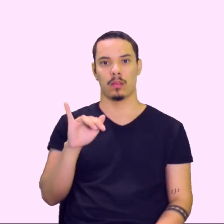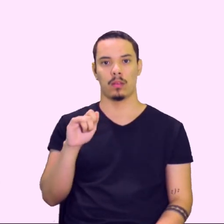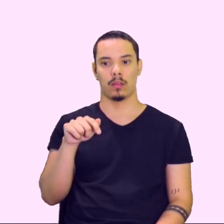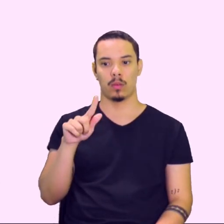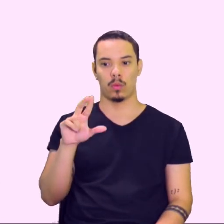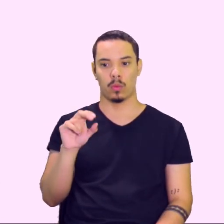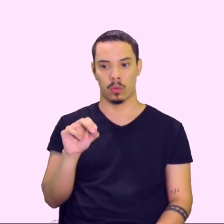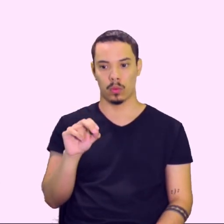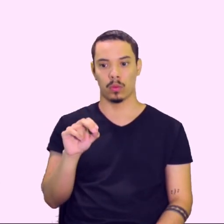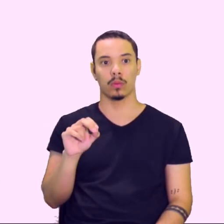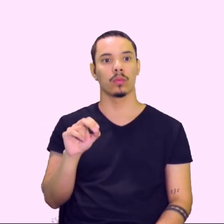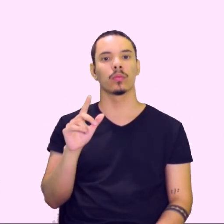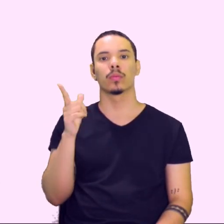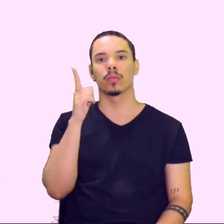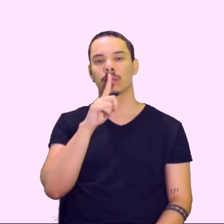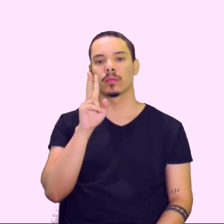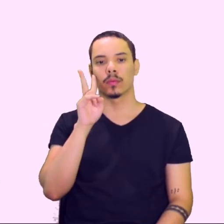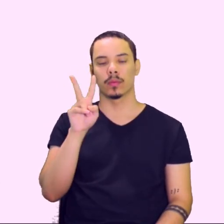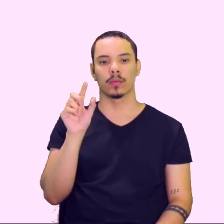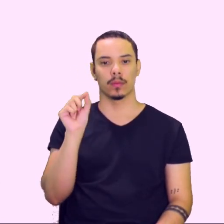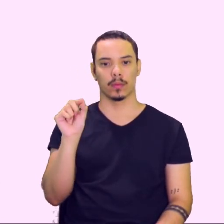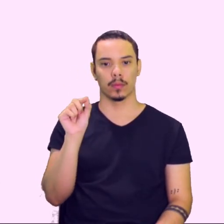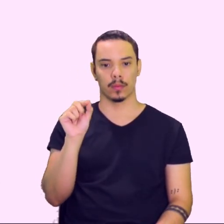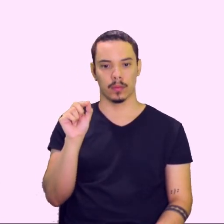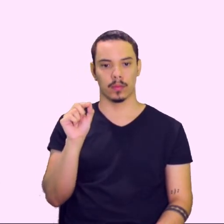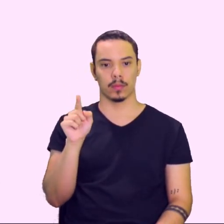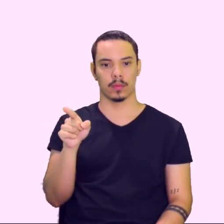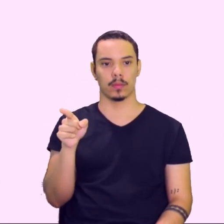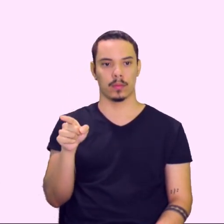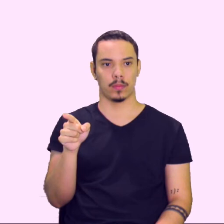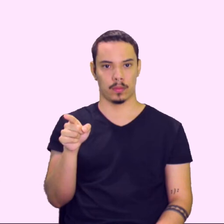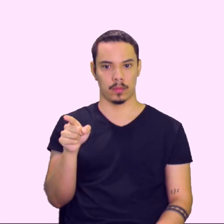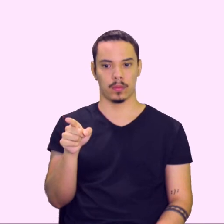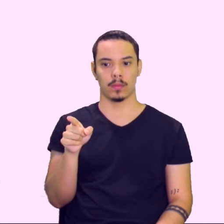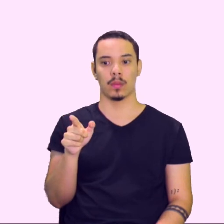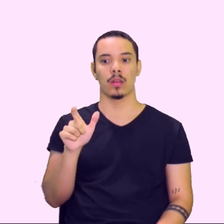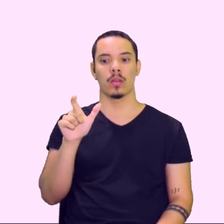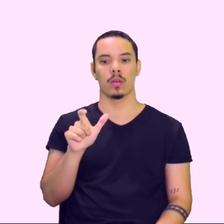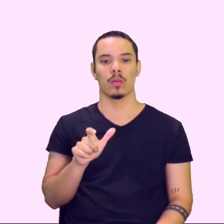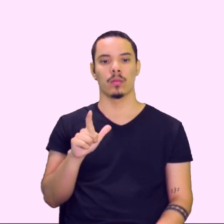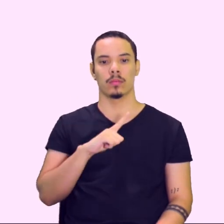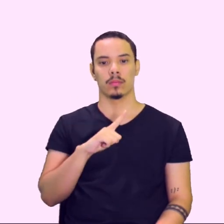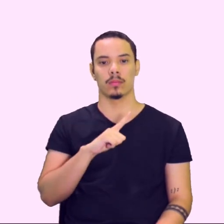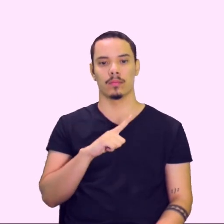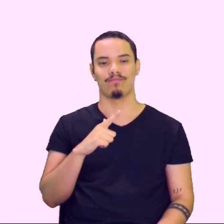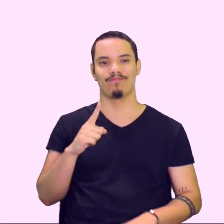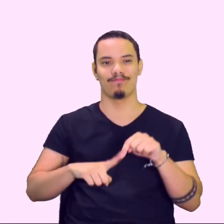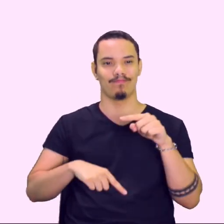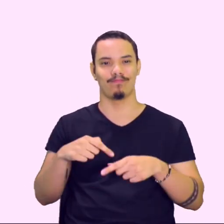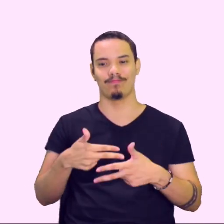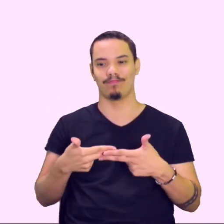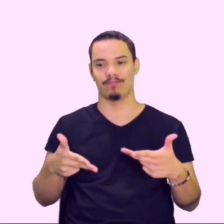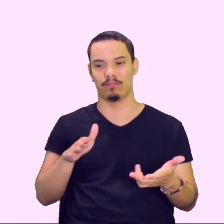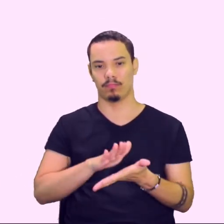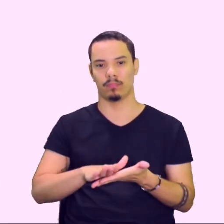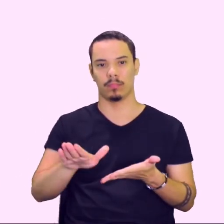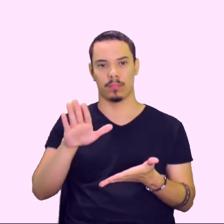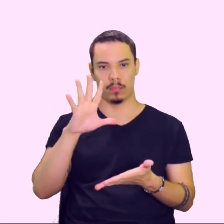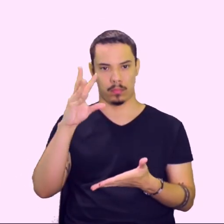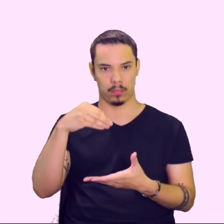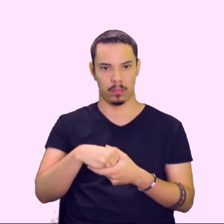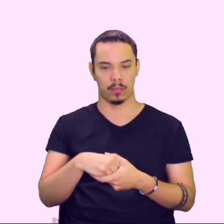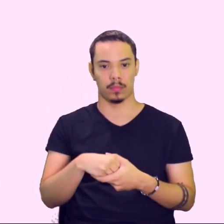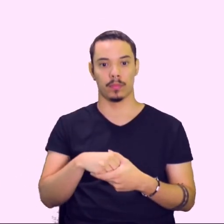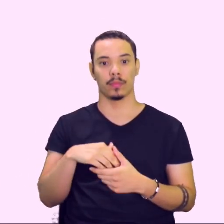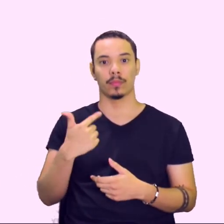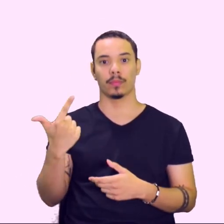consegue ver esse terminal hidroviário, onde há um escoamento de produção também. Olha aí, ó, outra